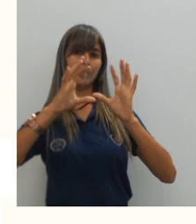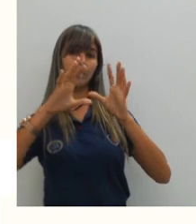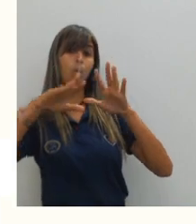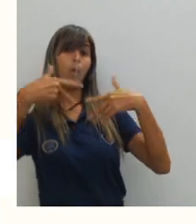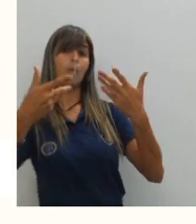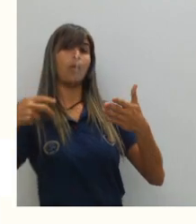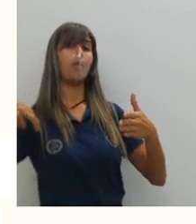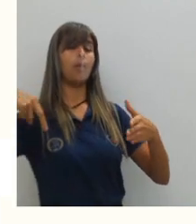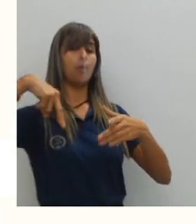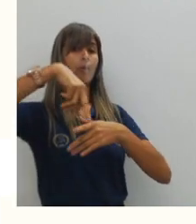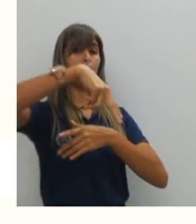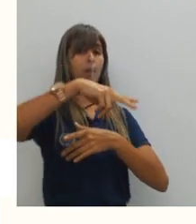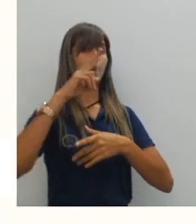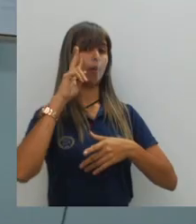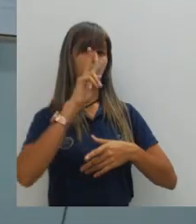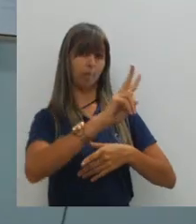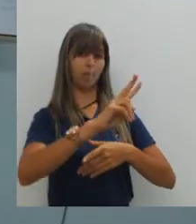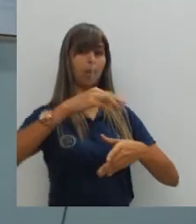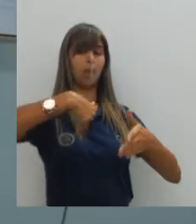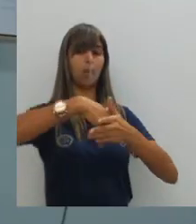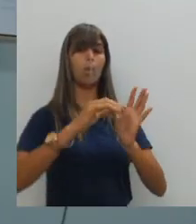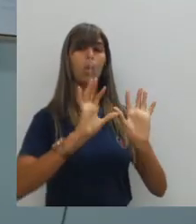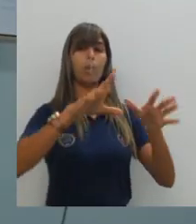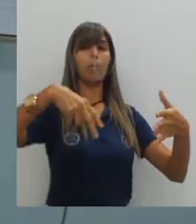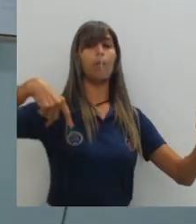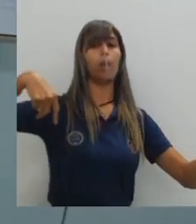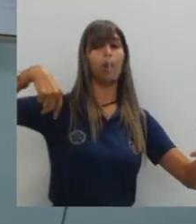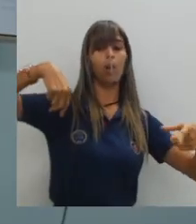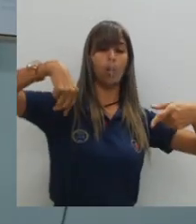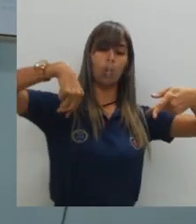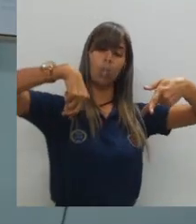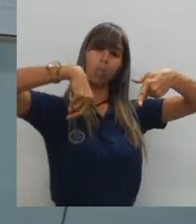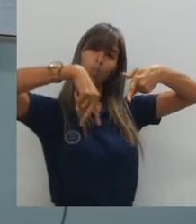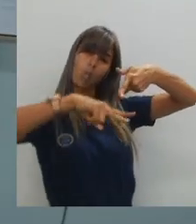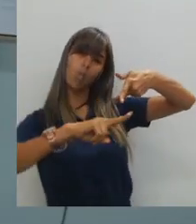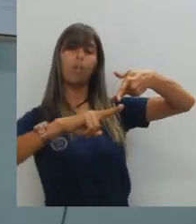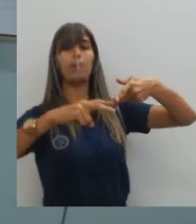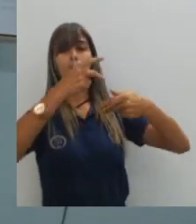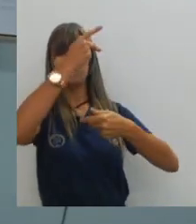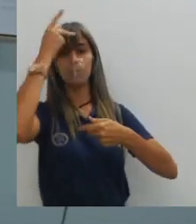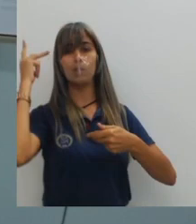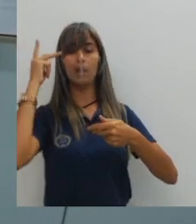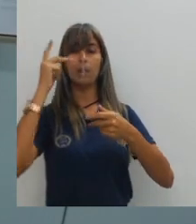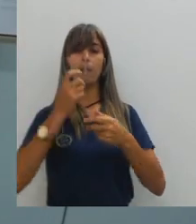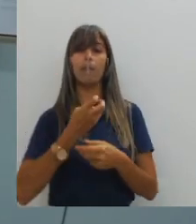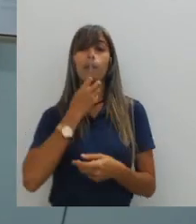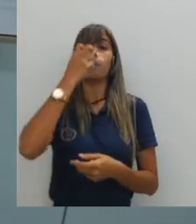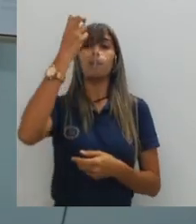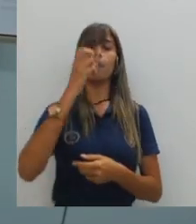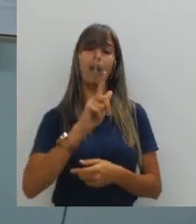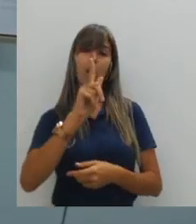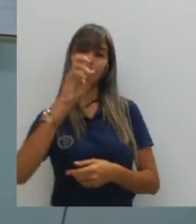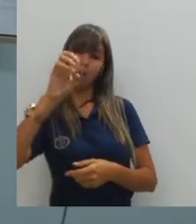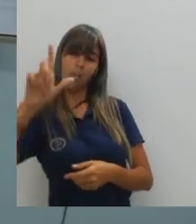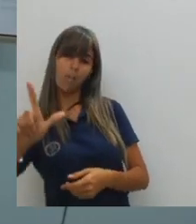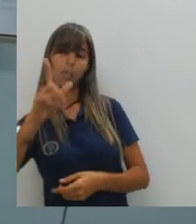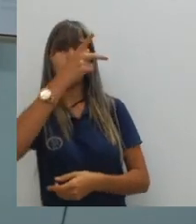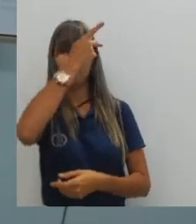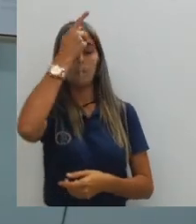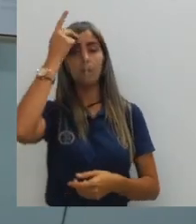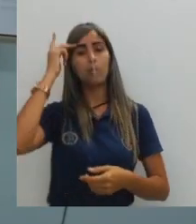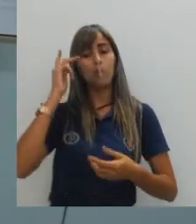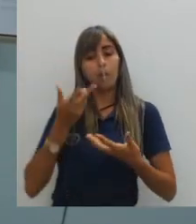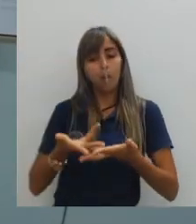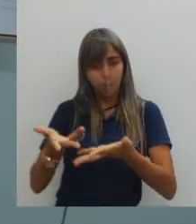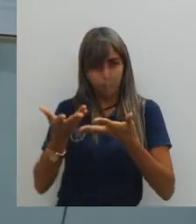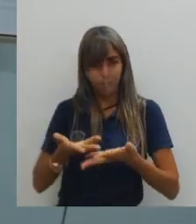para um jogo de futebol e um time faz um gol e as pessoas gritam gol, o que acontece ali? Uma pessoa